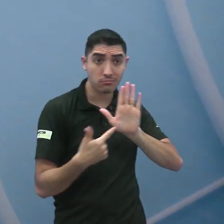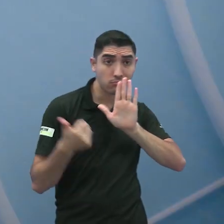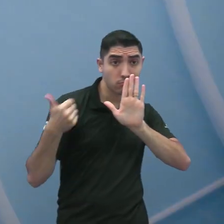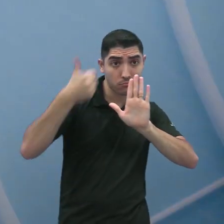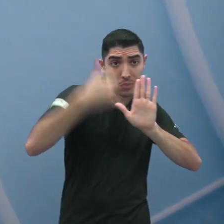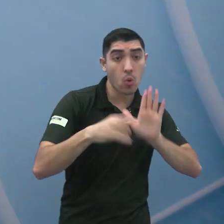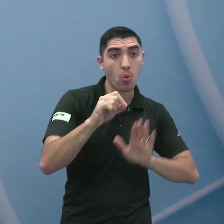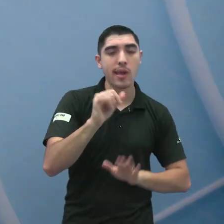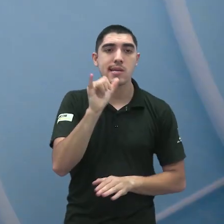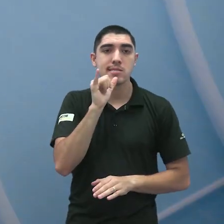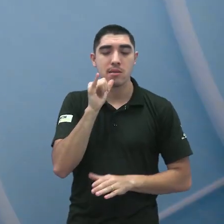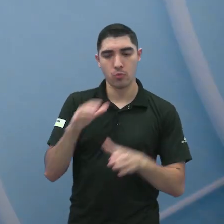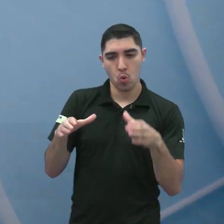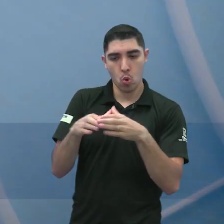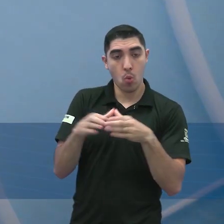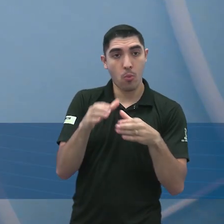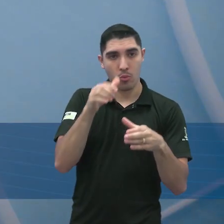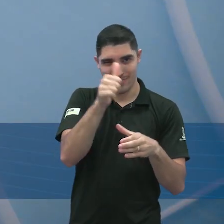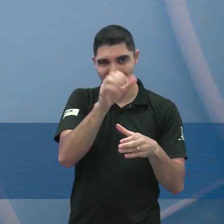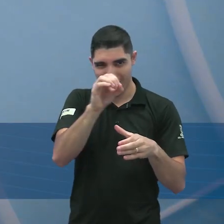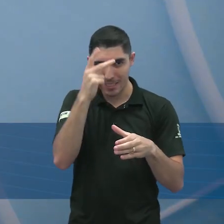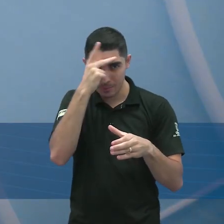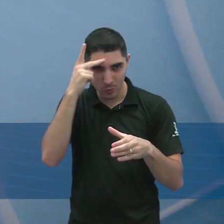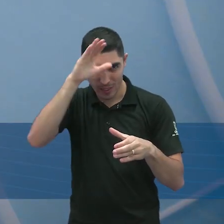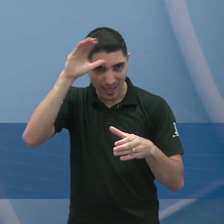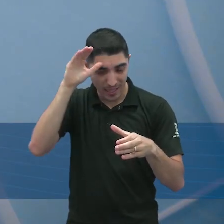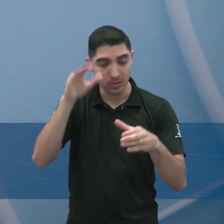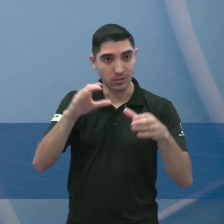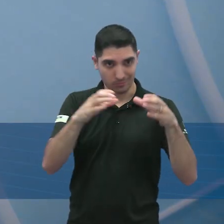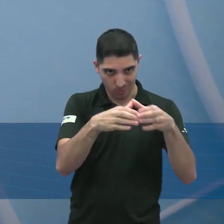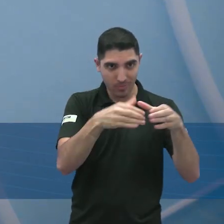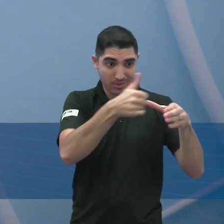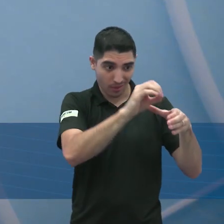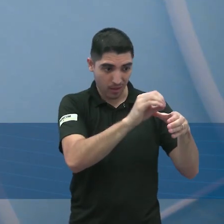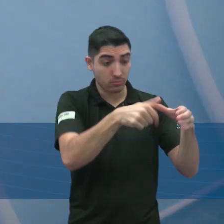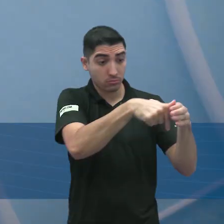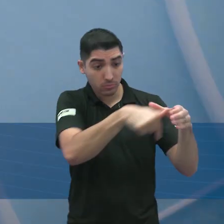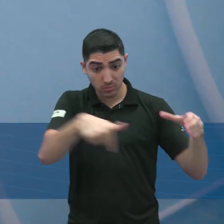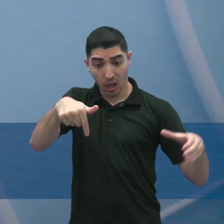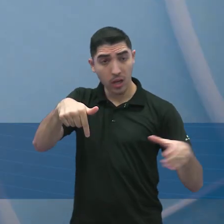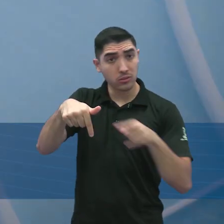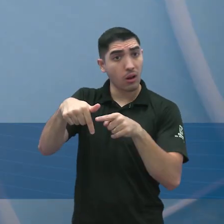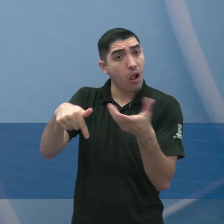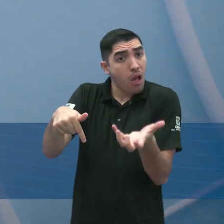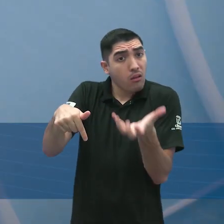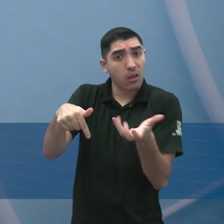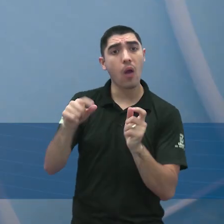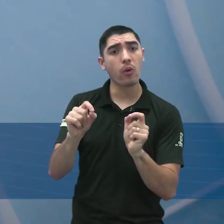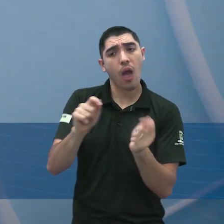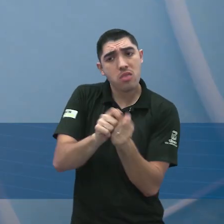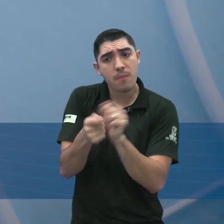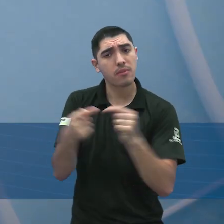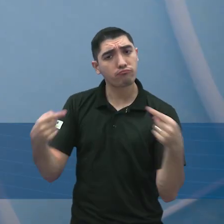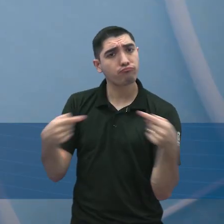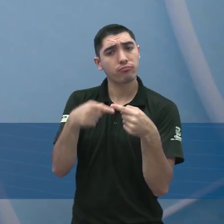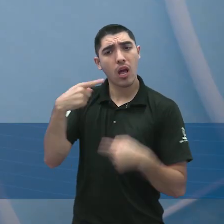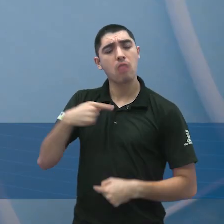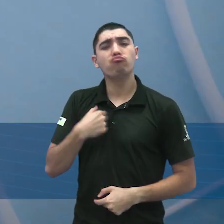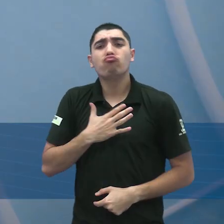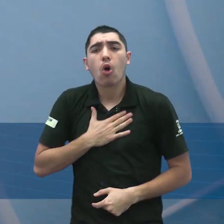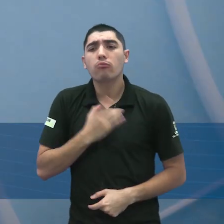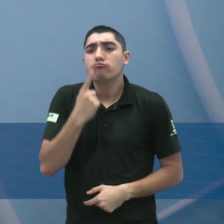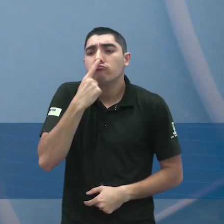que 7 em cada 10 clientes esperam interações adaptadas aos seus gostos